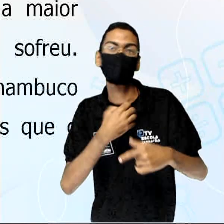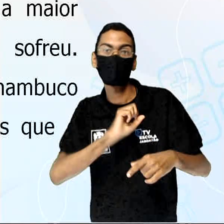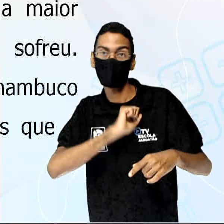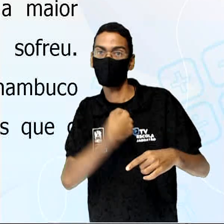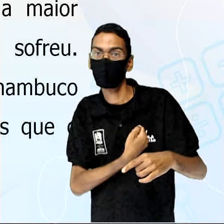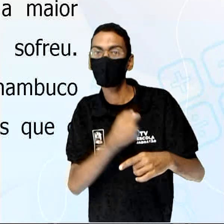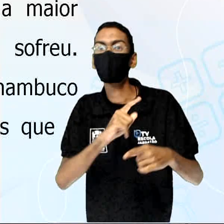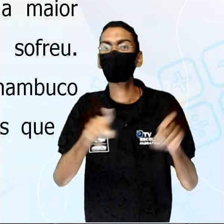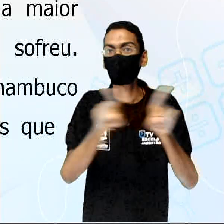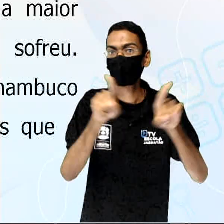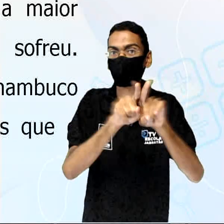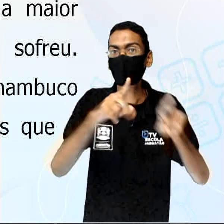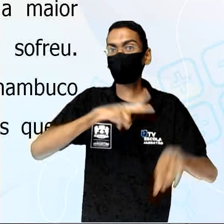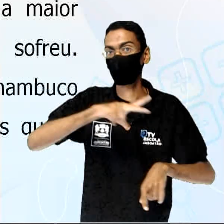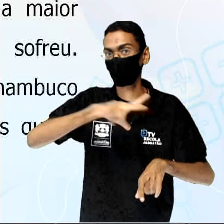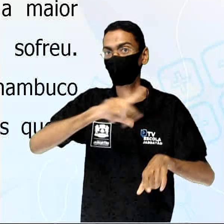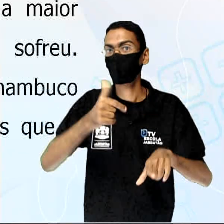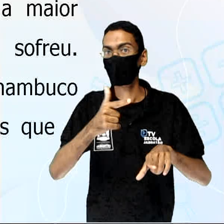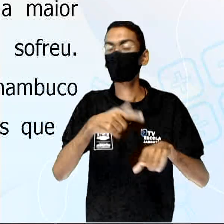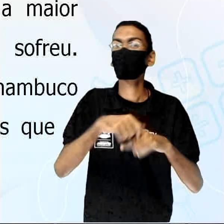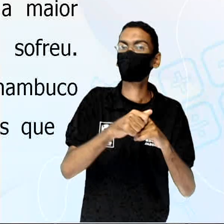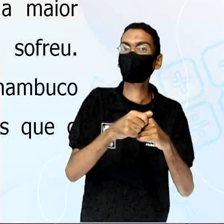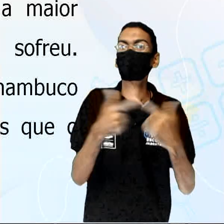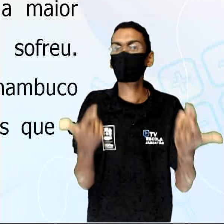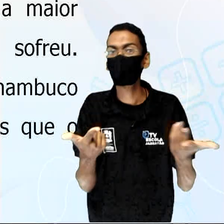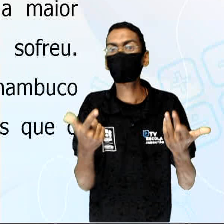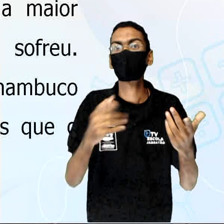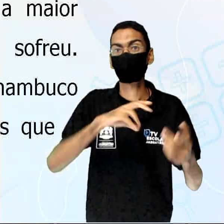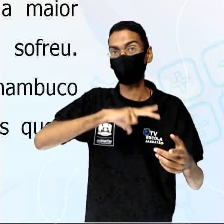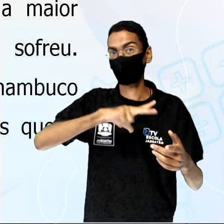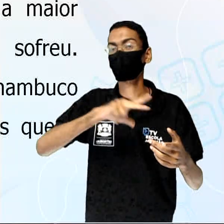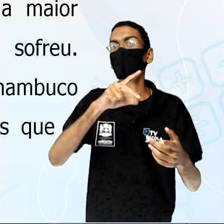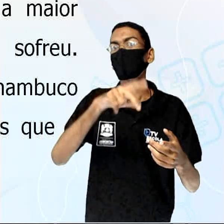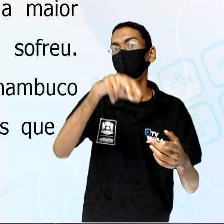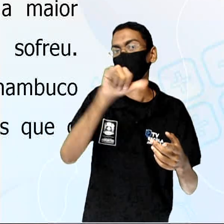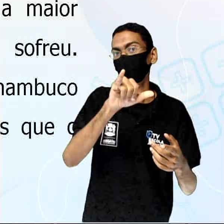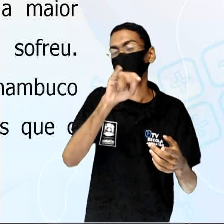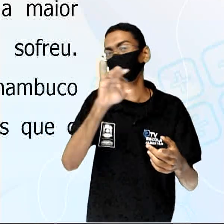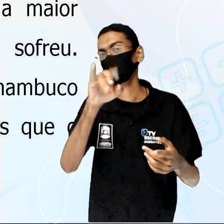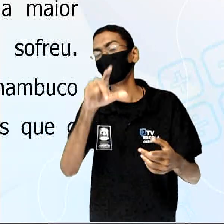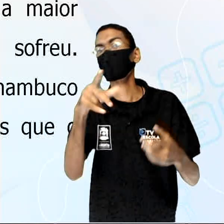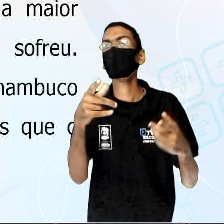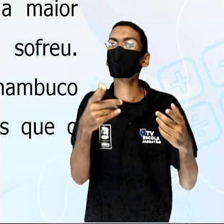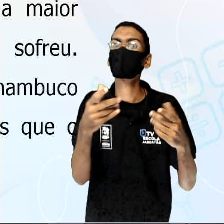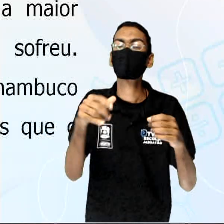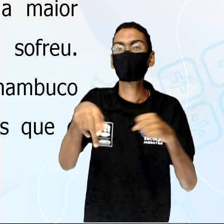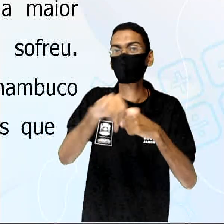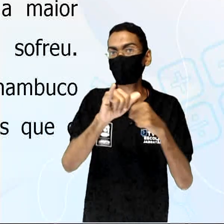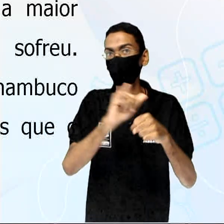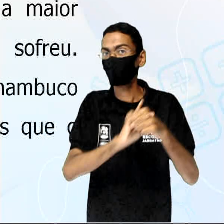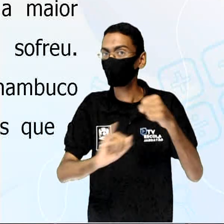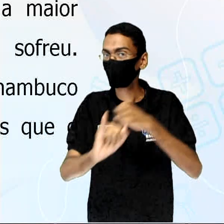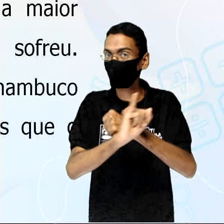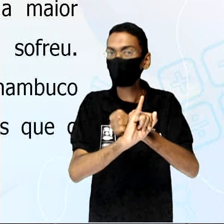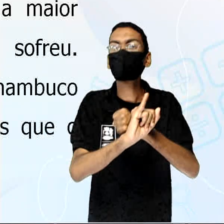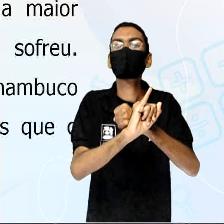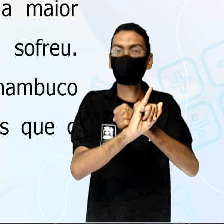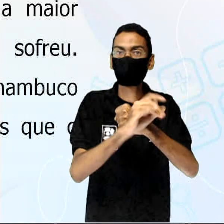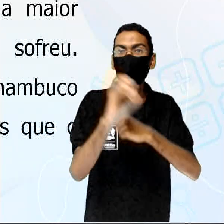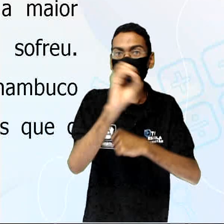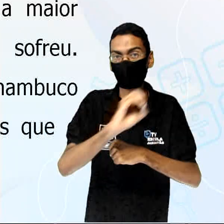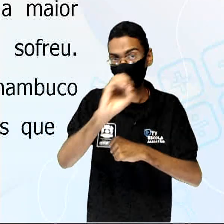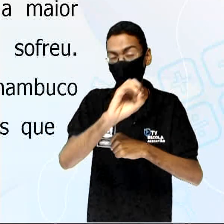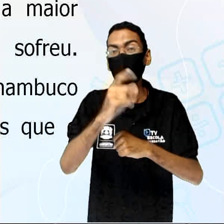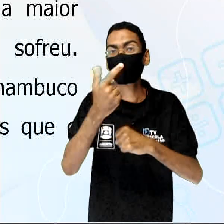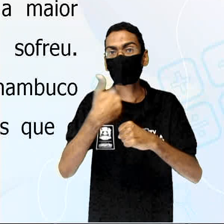holandeses fundaram a WIC, a Companhia das Índias Ocidentais, e promoveram a maior invasão que o Brasil, uma